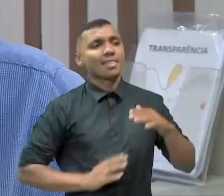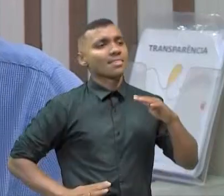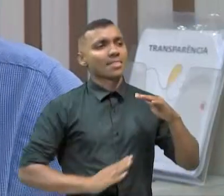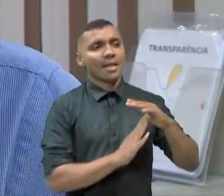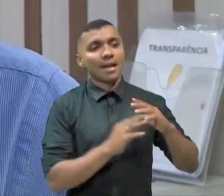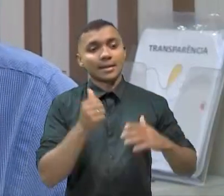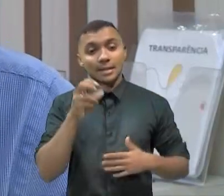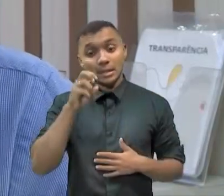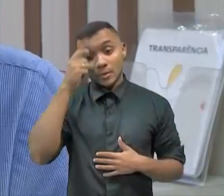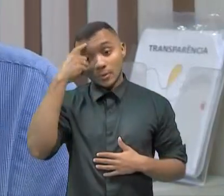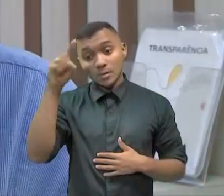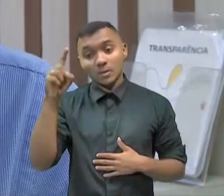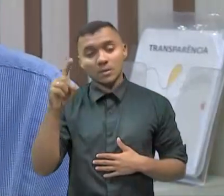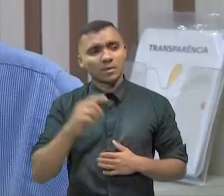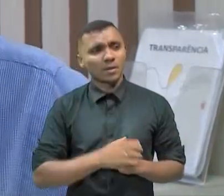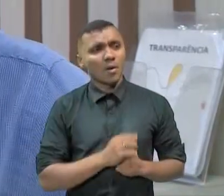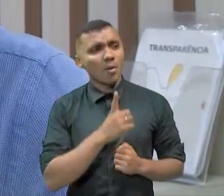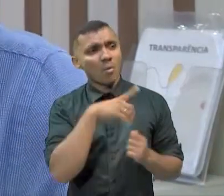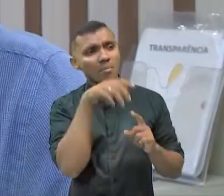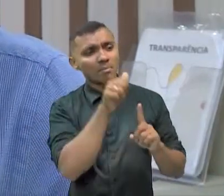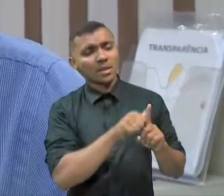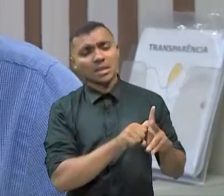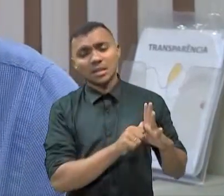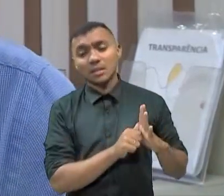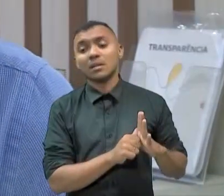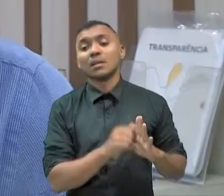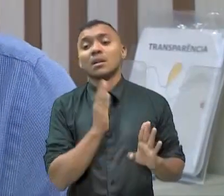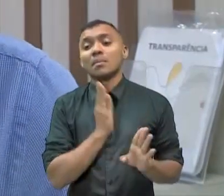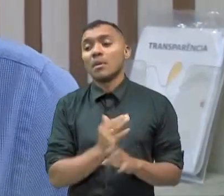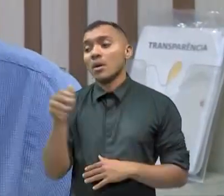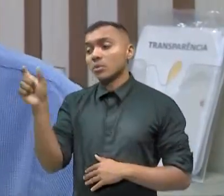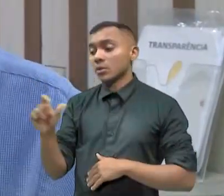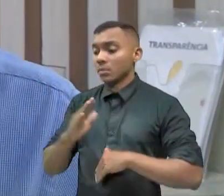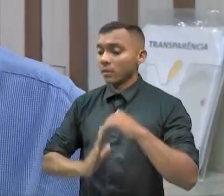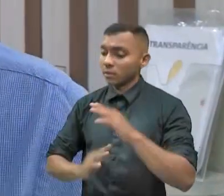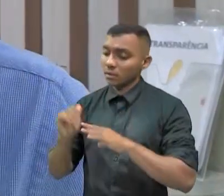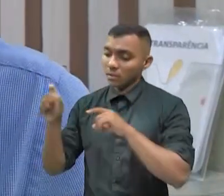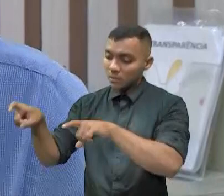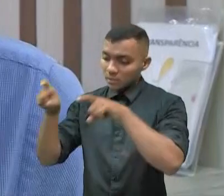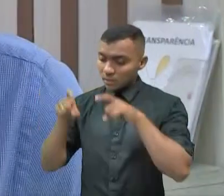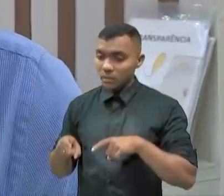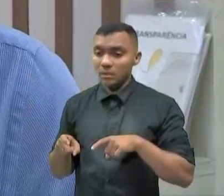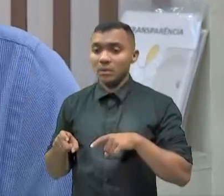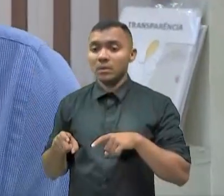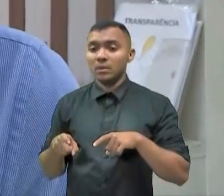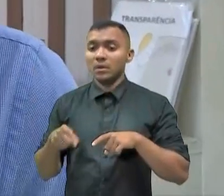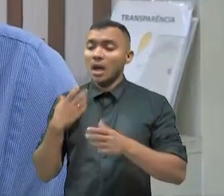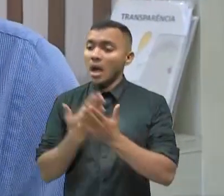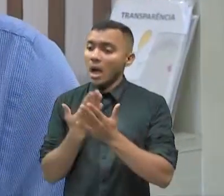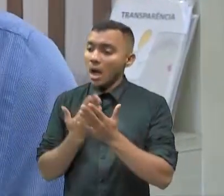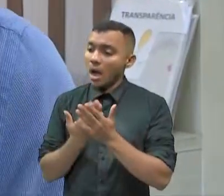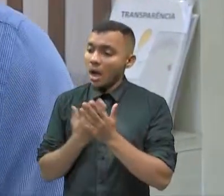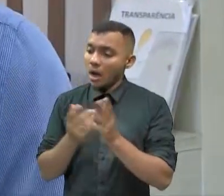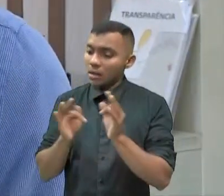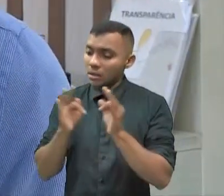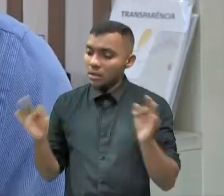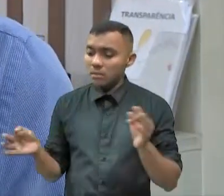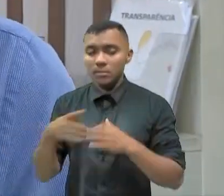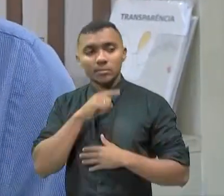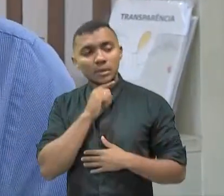crédito demorava meses. Isso por quê? Porque o nosso agricultor familiar, ele tem uma baixa escolaridade, ele tinha dificuldade,